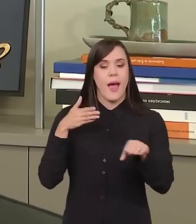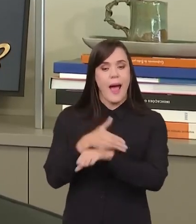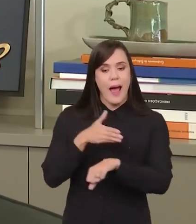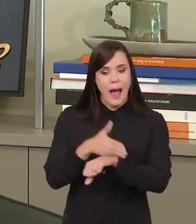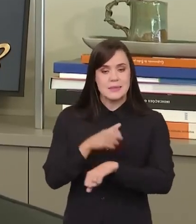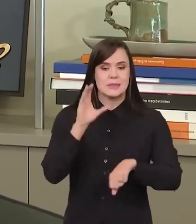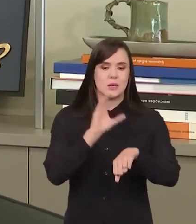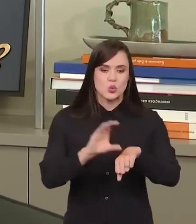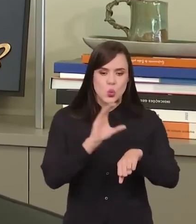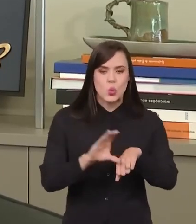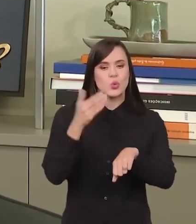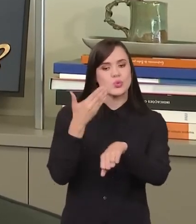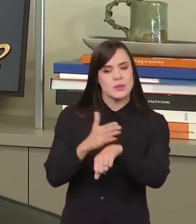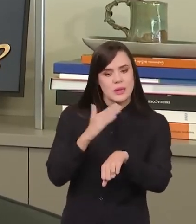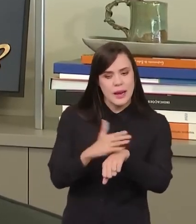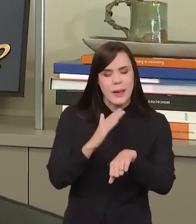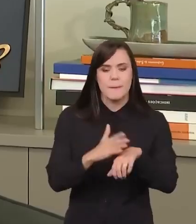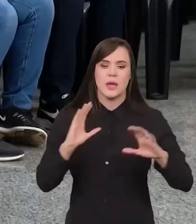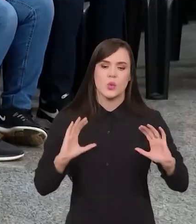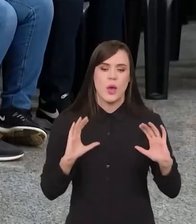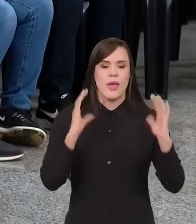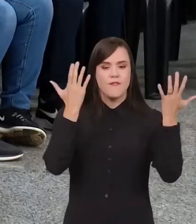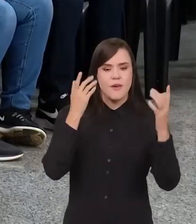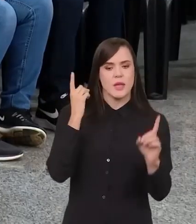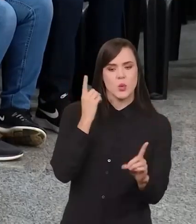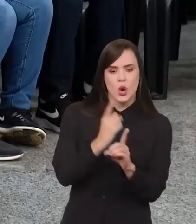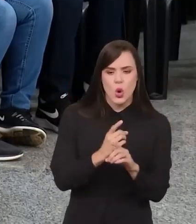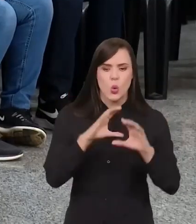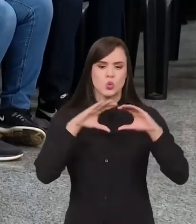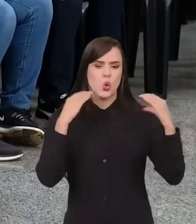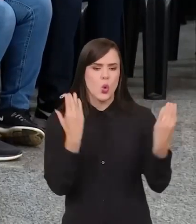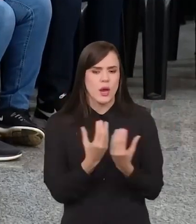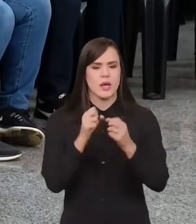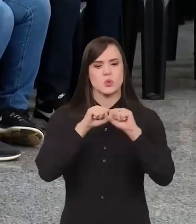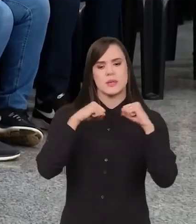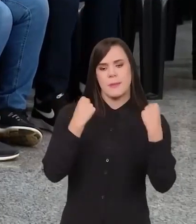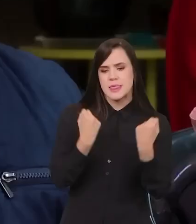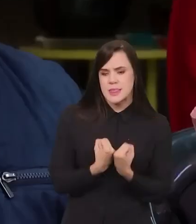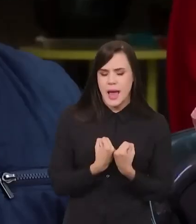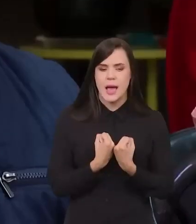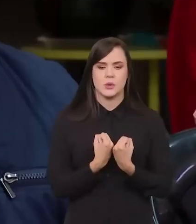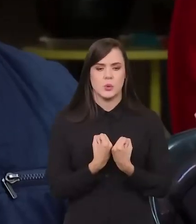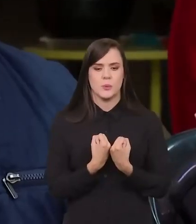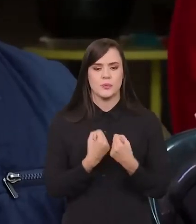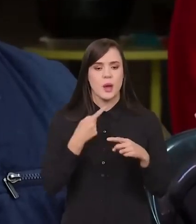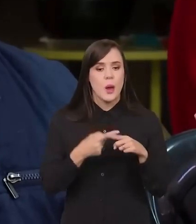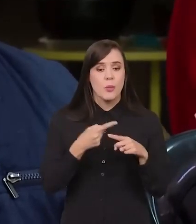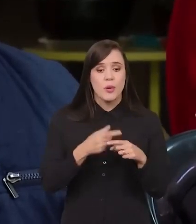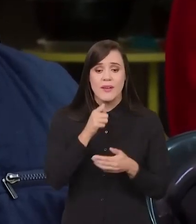aos cursos, treinamentos, eventos como encontros, congressos, seminários, enfim, porque eles não